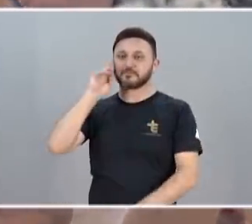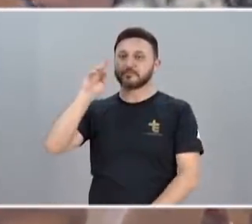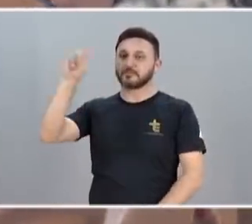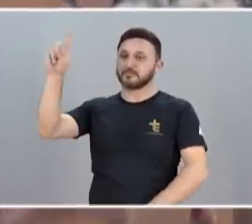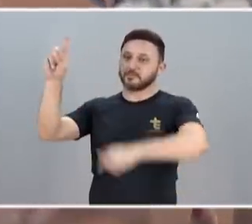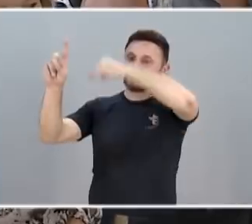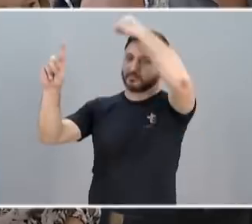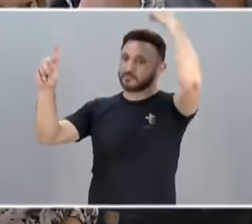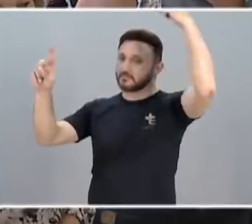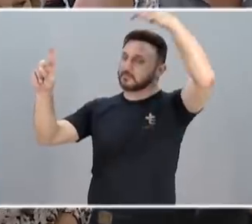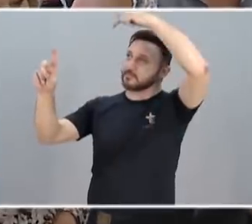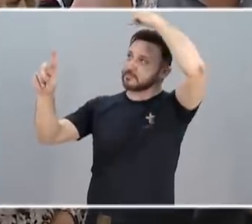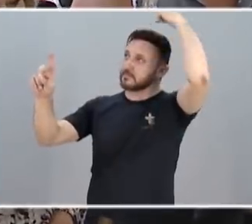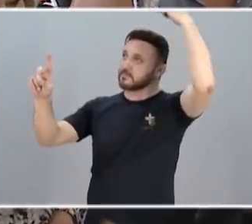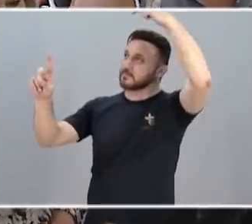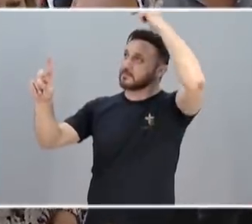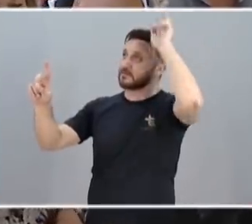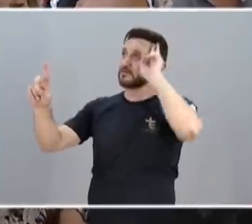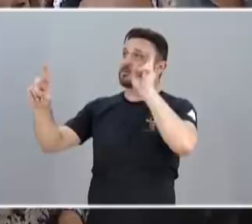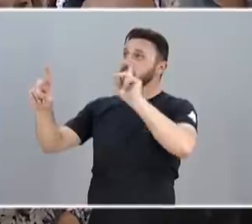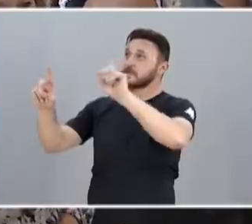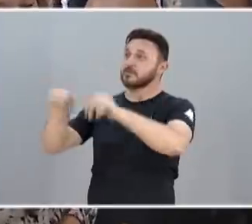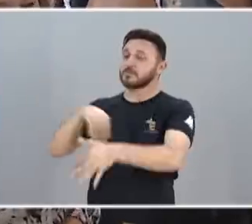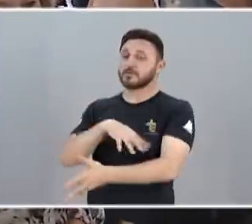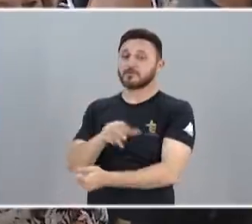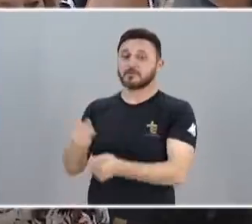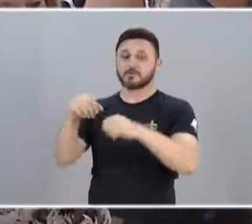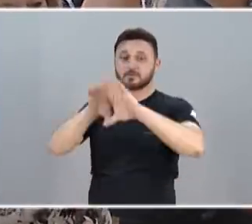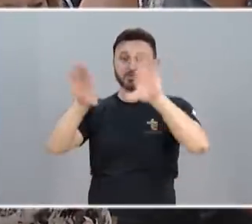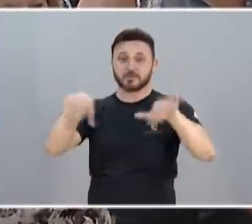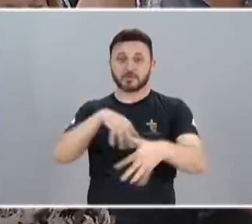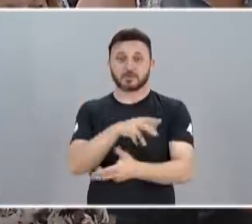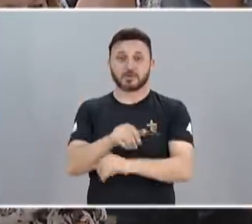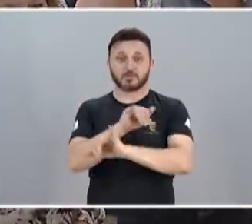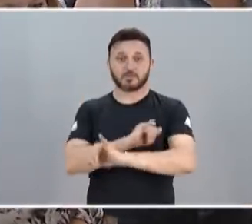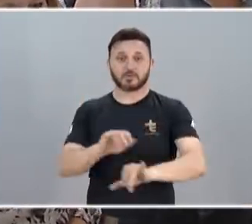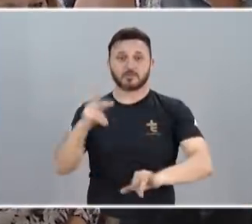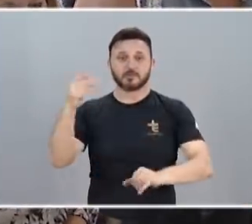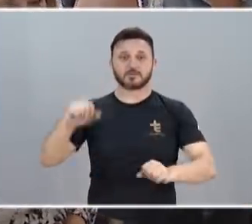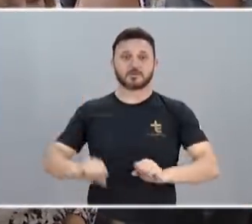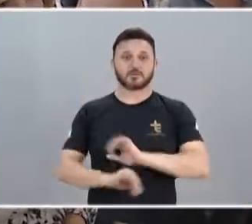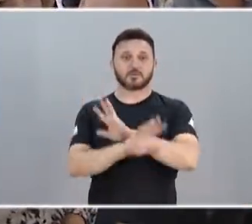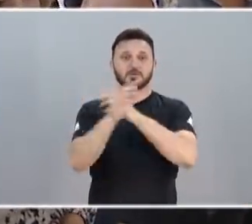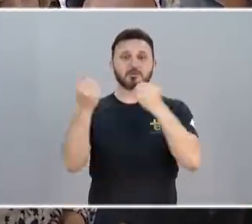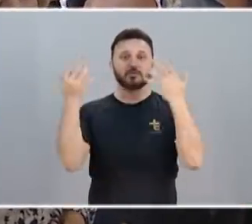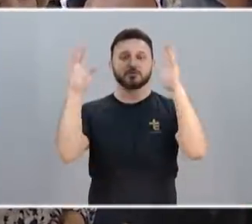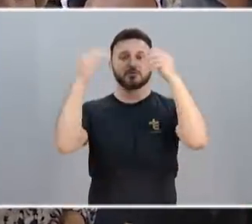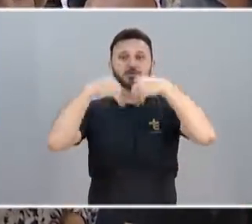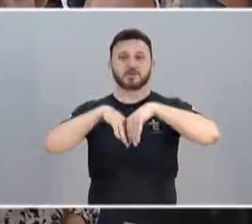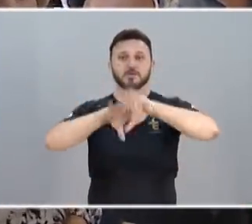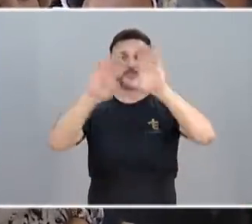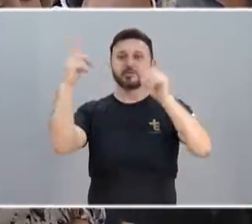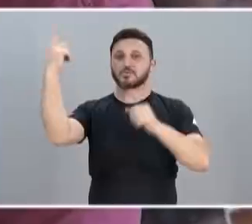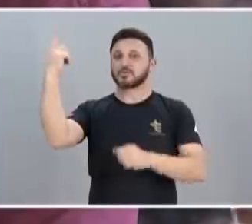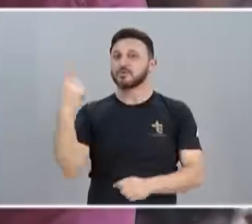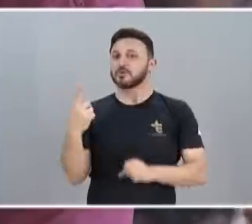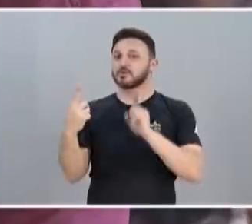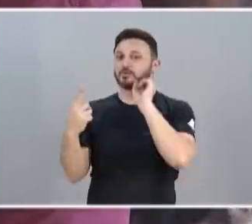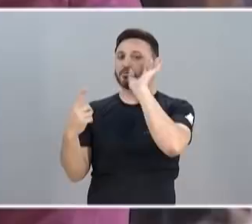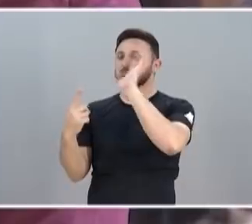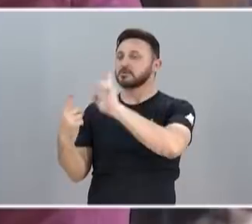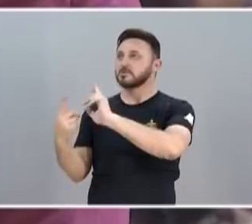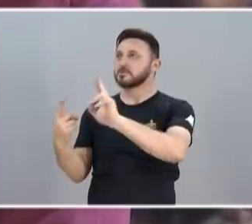santo, Senhor Deus do universo, o céu e a terra proclamam a vossa glória. Hosana nas